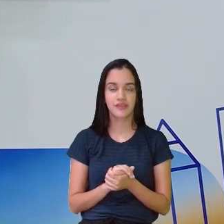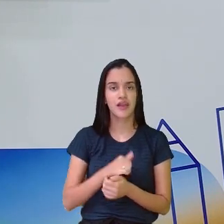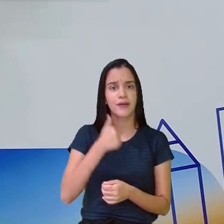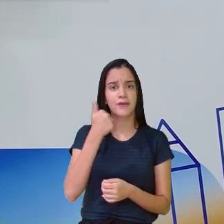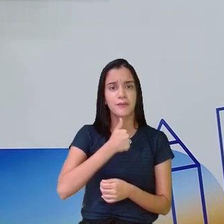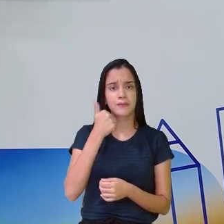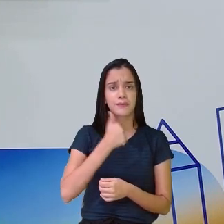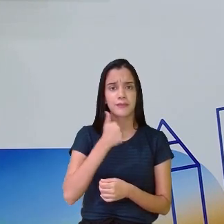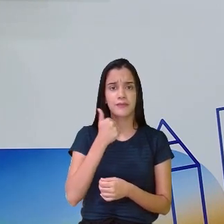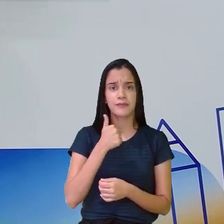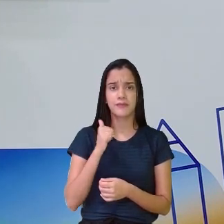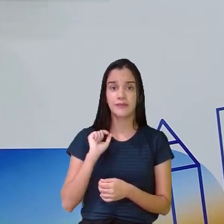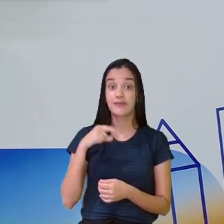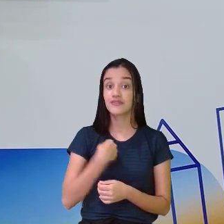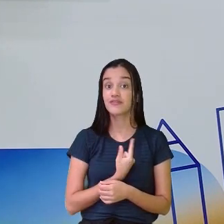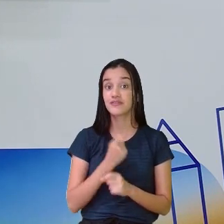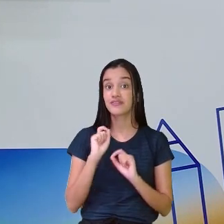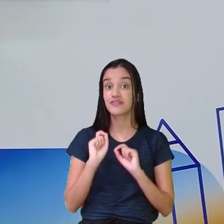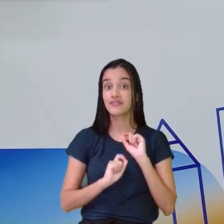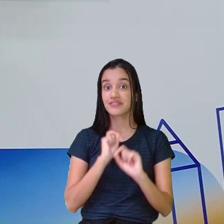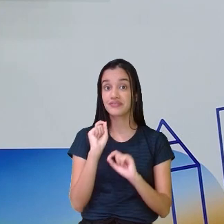Primeiro, a gente vai